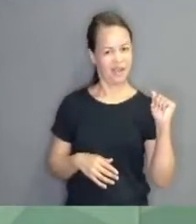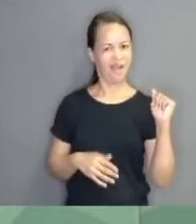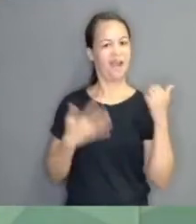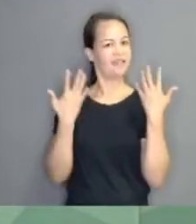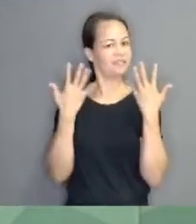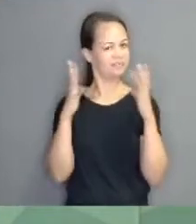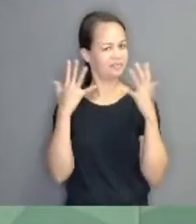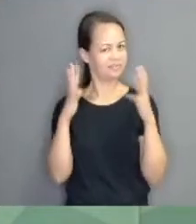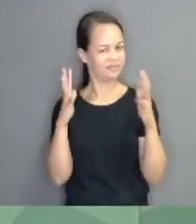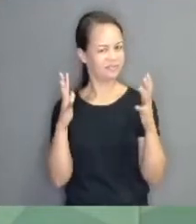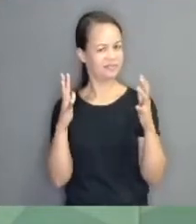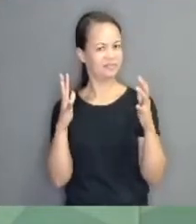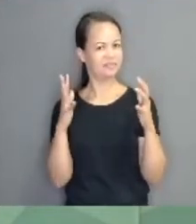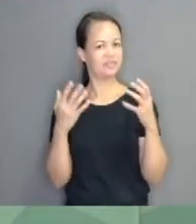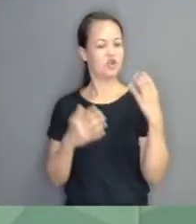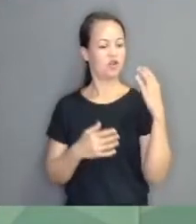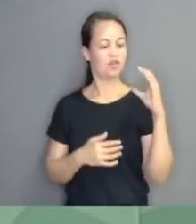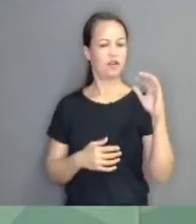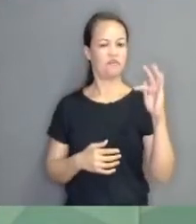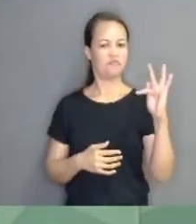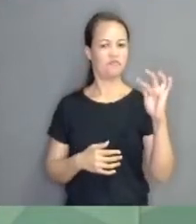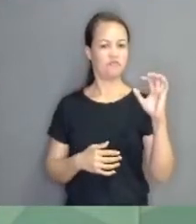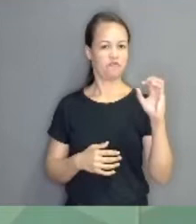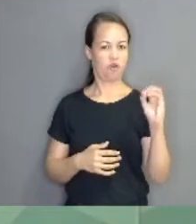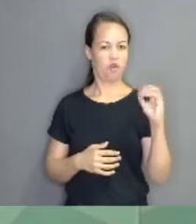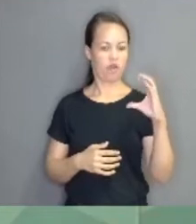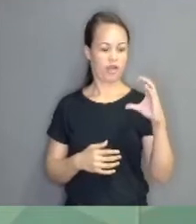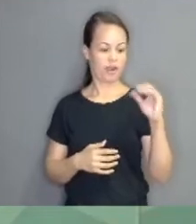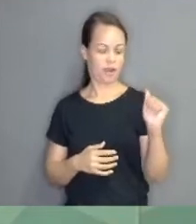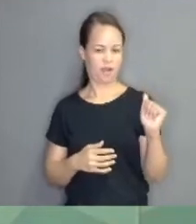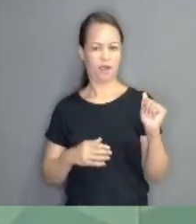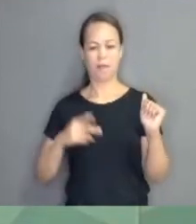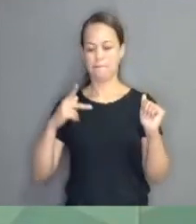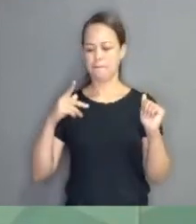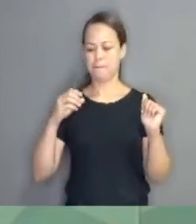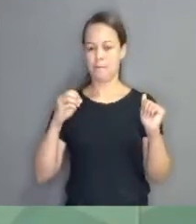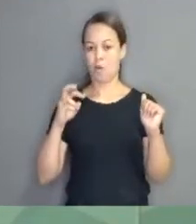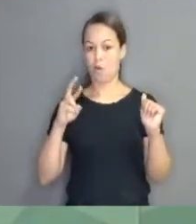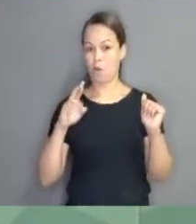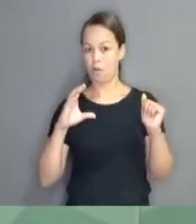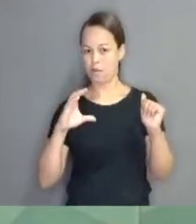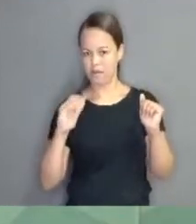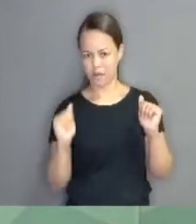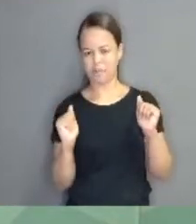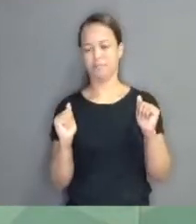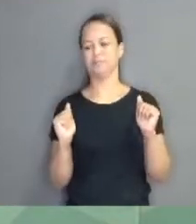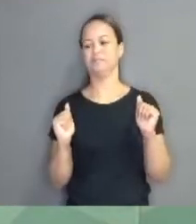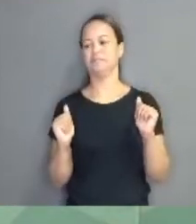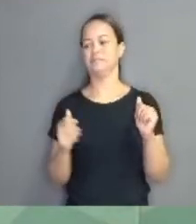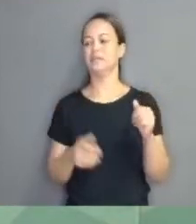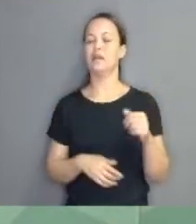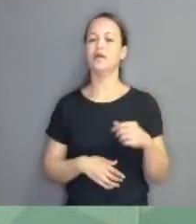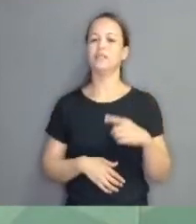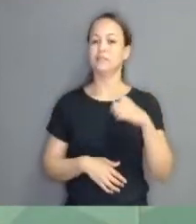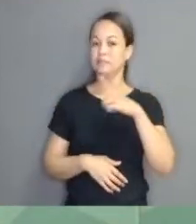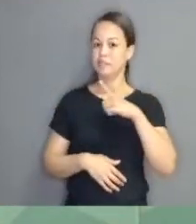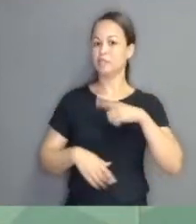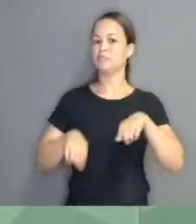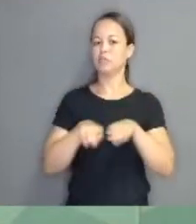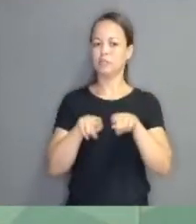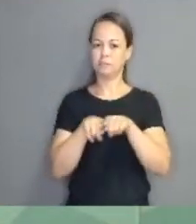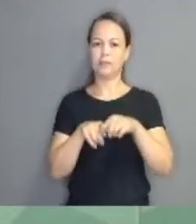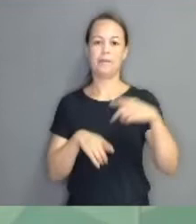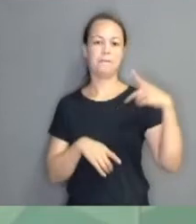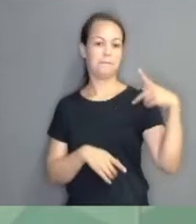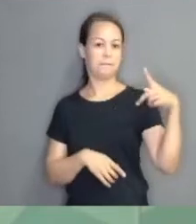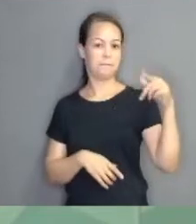muito bem presente em foca só foca aqui nós temos vaca